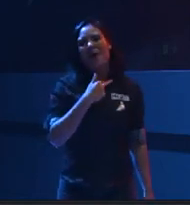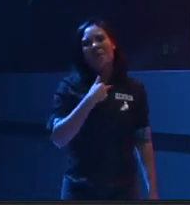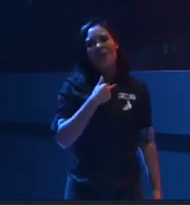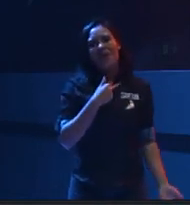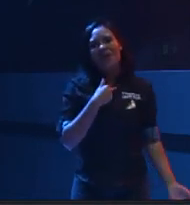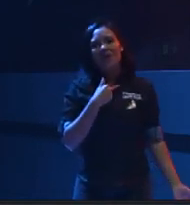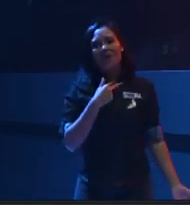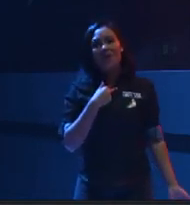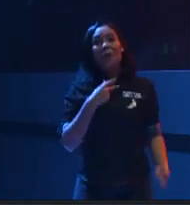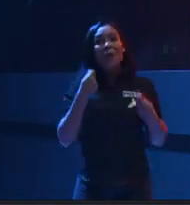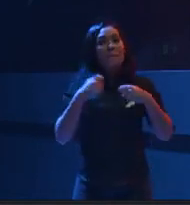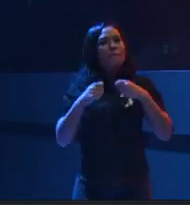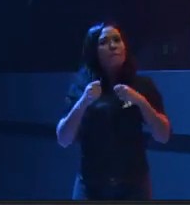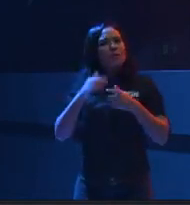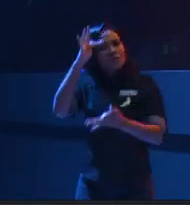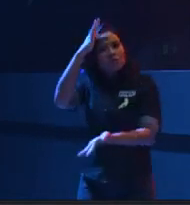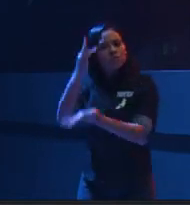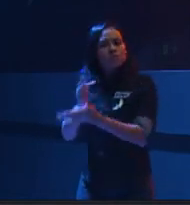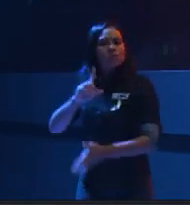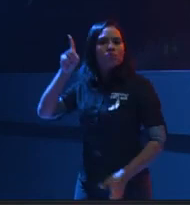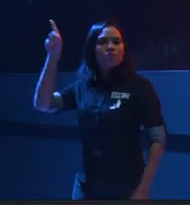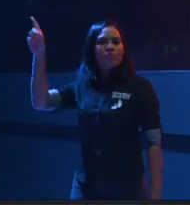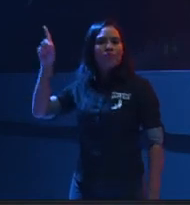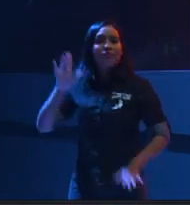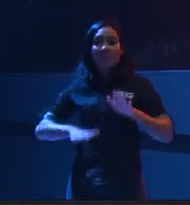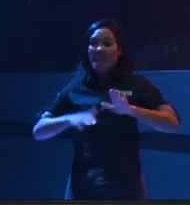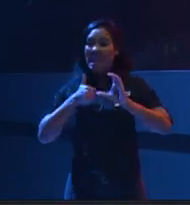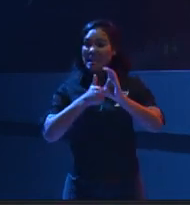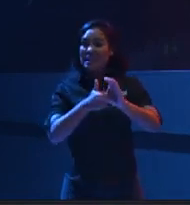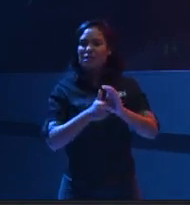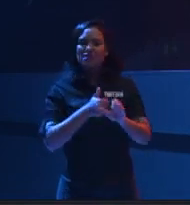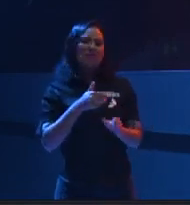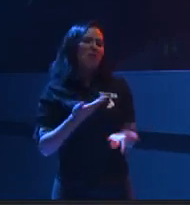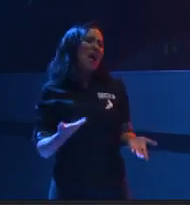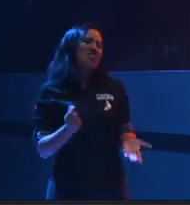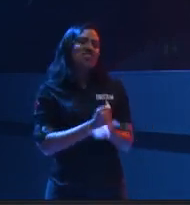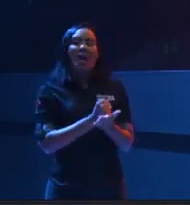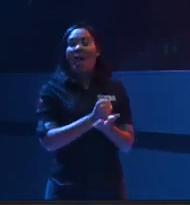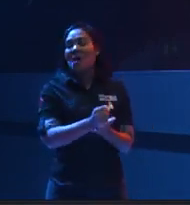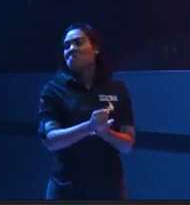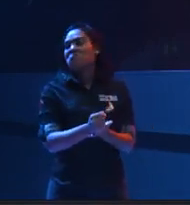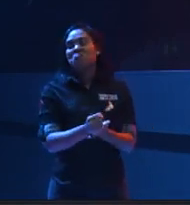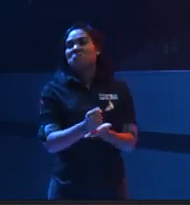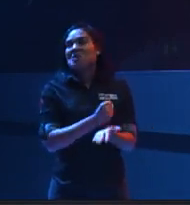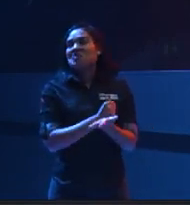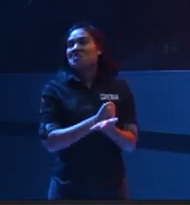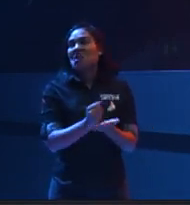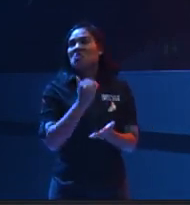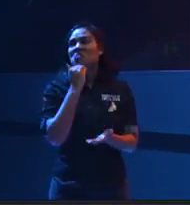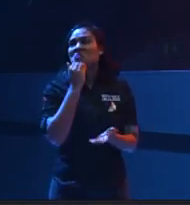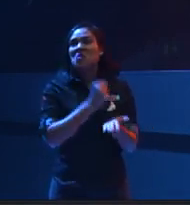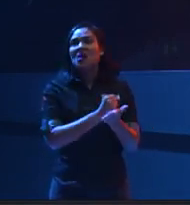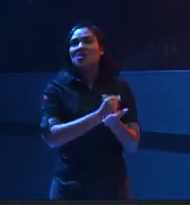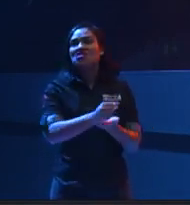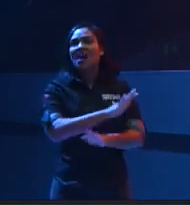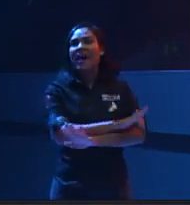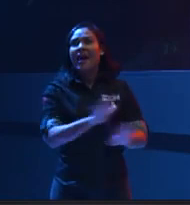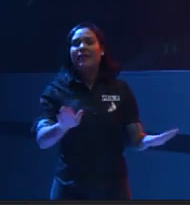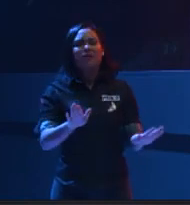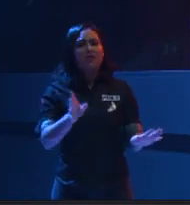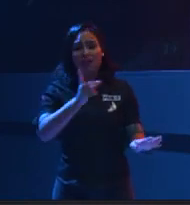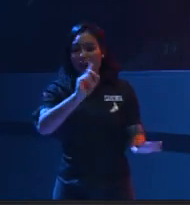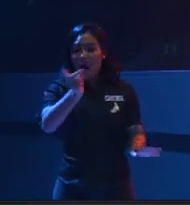circunstâncias de dizer assim é não vai ter jeito não o Cristão precisa olhar para tudo aquilo